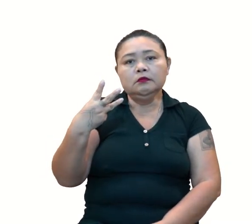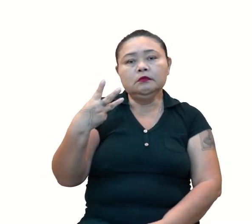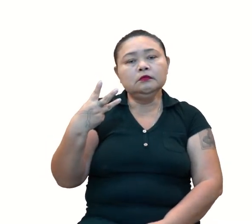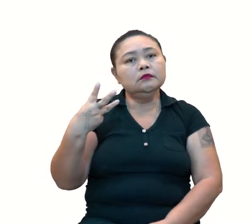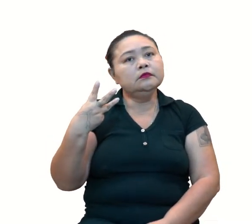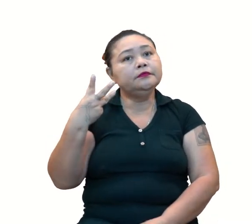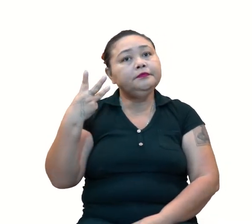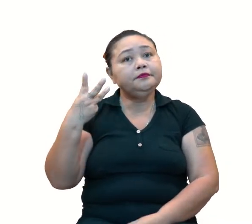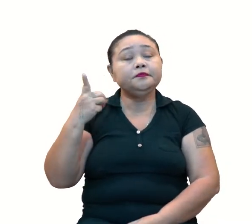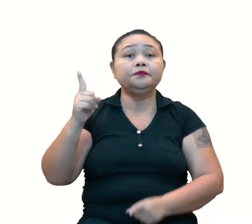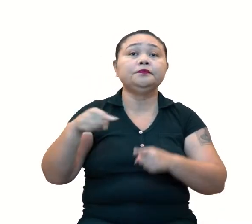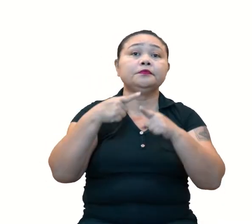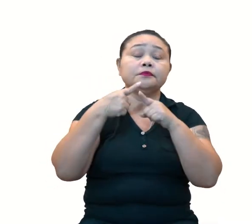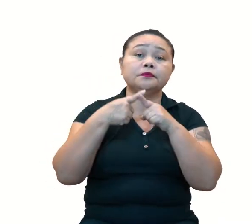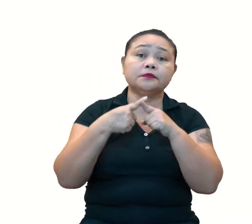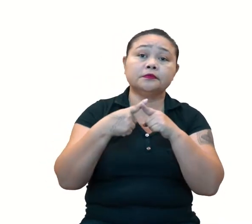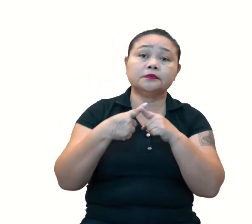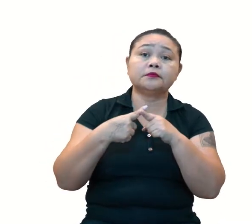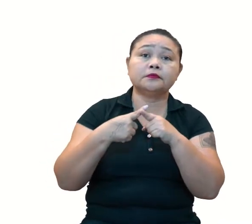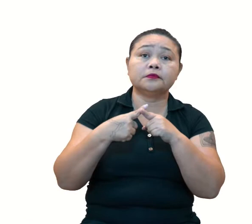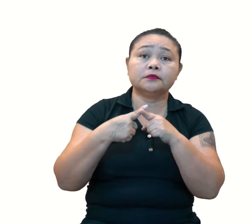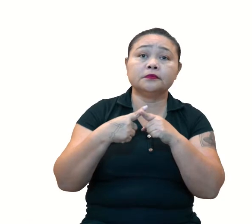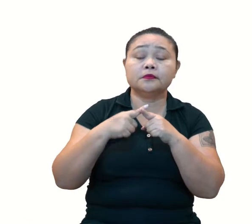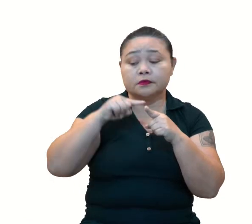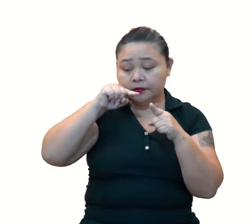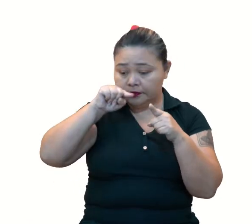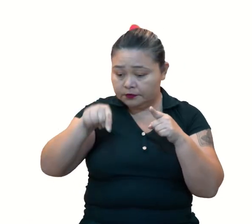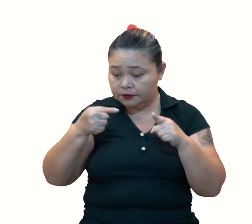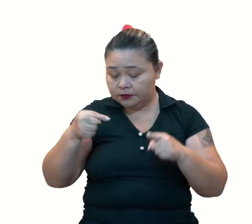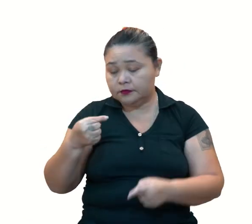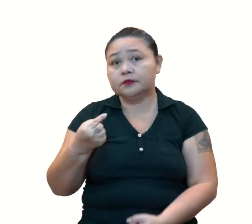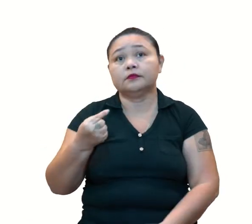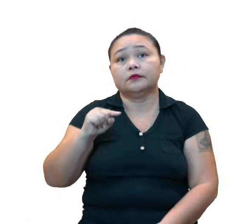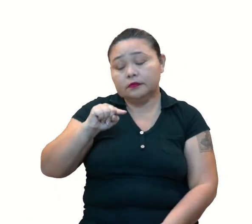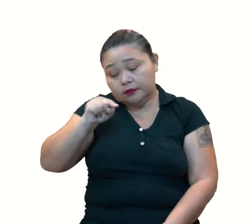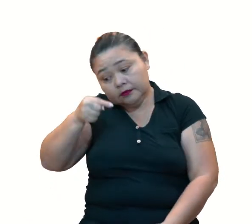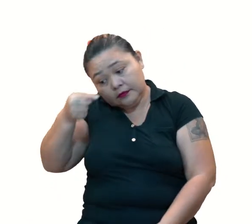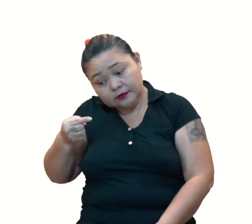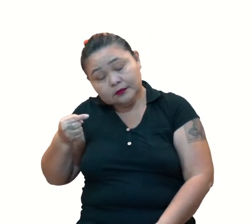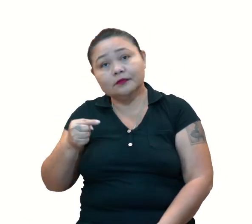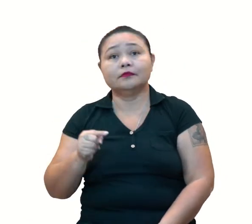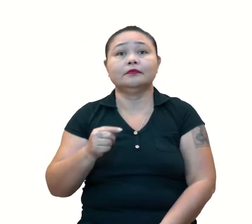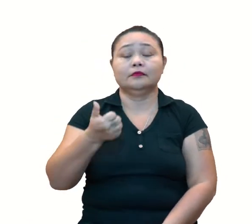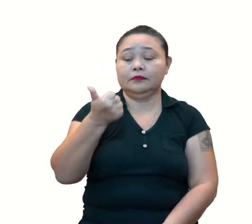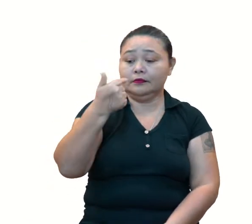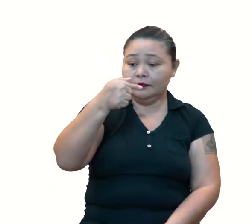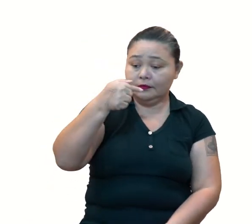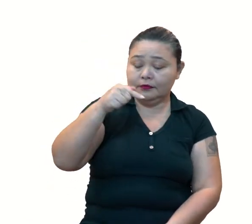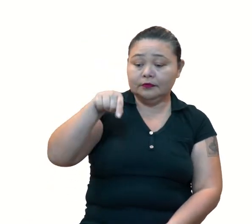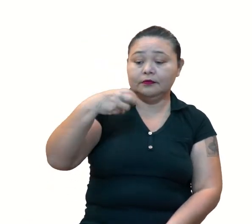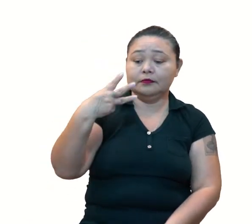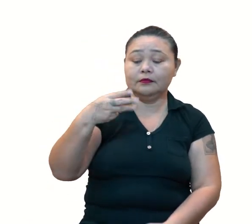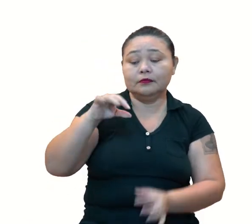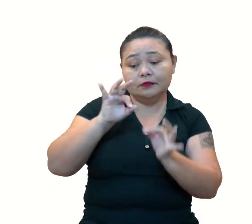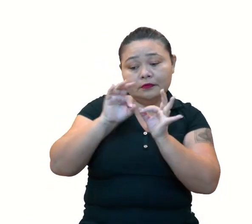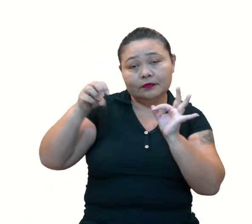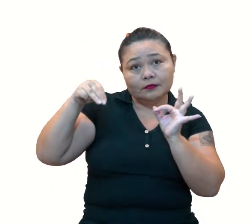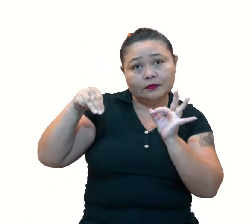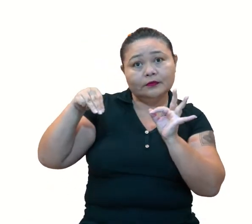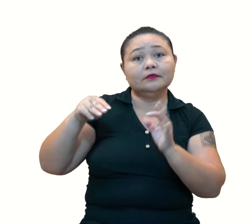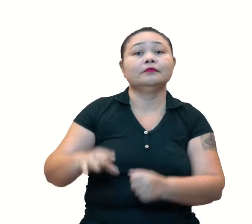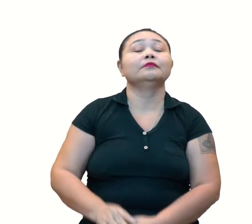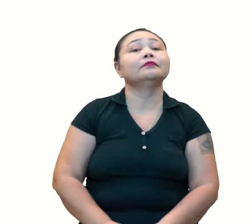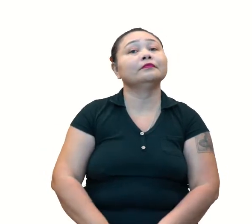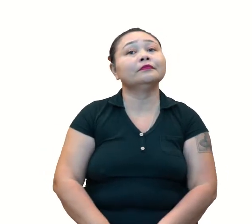1,73. Multiplicar por 10 é mudar a vírgula de lugar uma vez, né? Dar um pulinho com a vírgula, né? 17,3